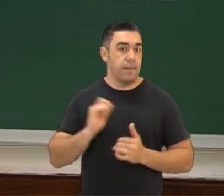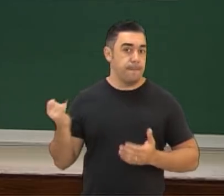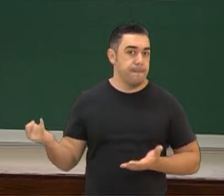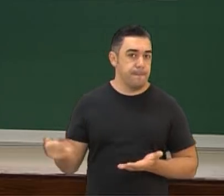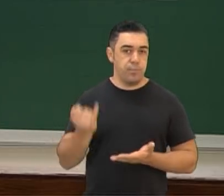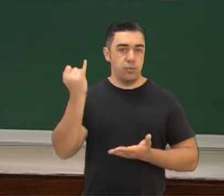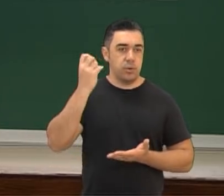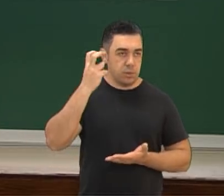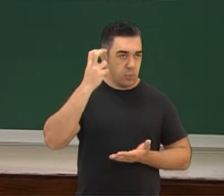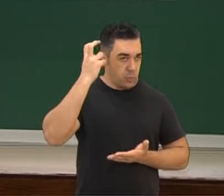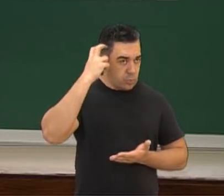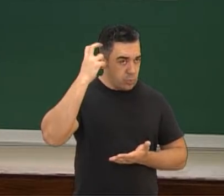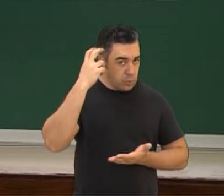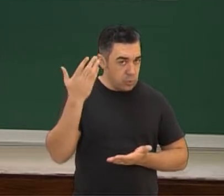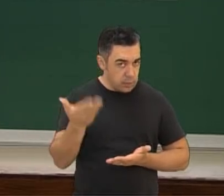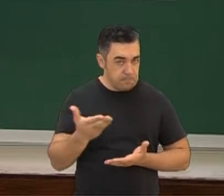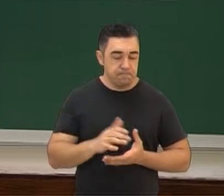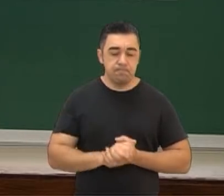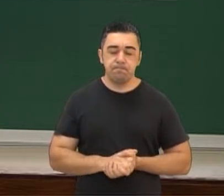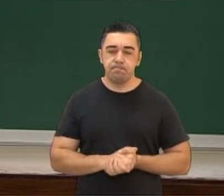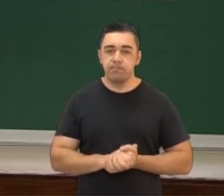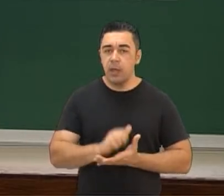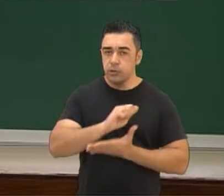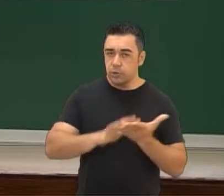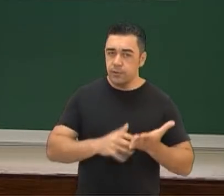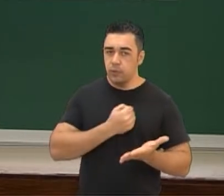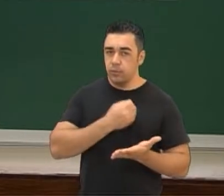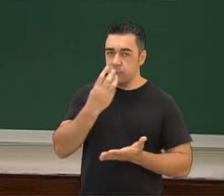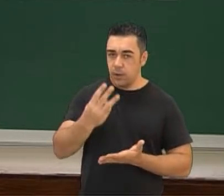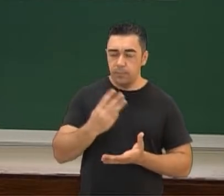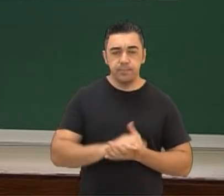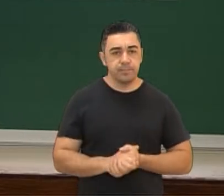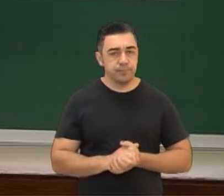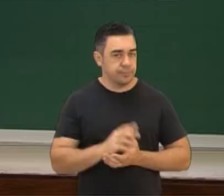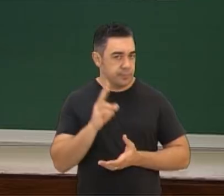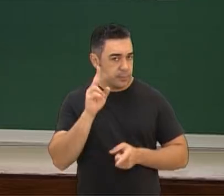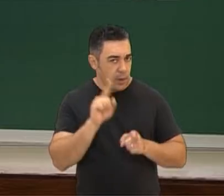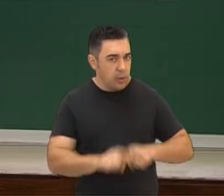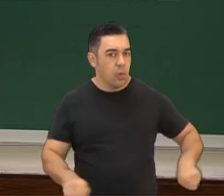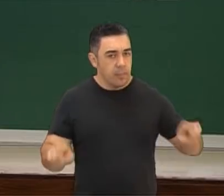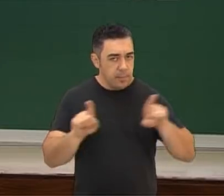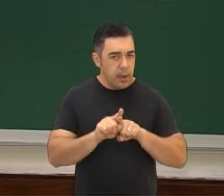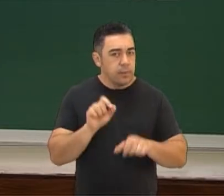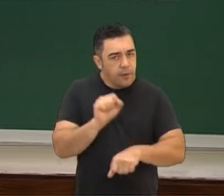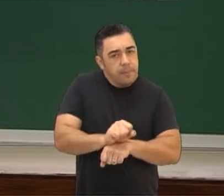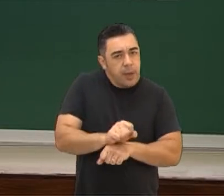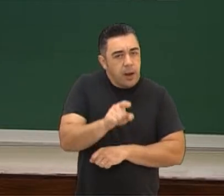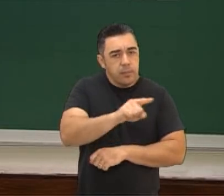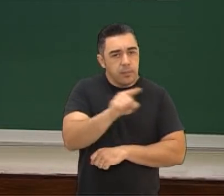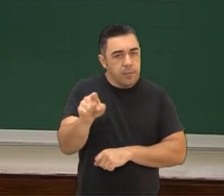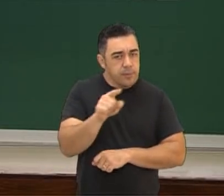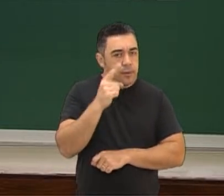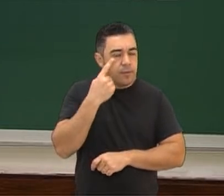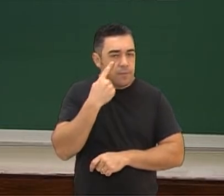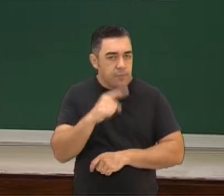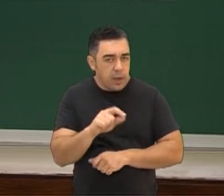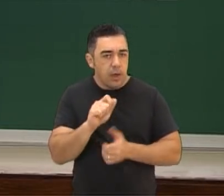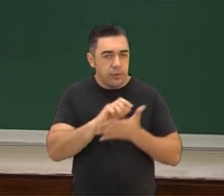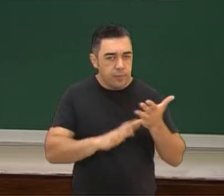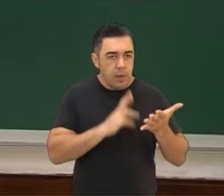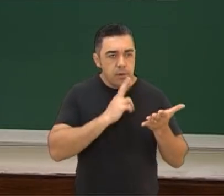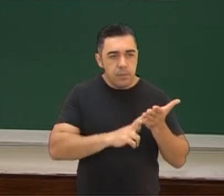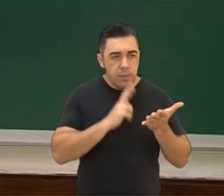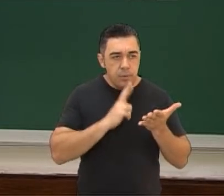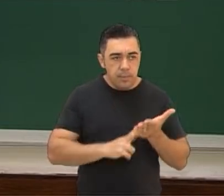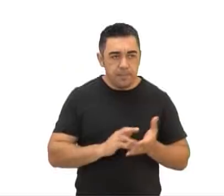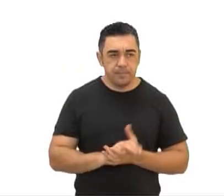importância cultural ali dessas regiões. Atividadezinha, como é retomada, a gente sempre vai dando uma paradinha ali para vocês realizarem uma